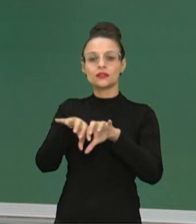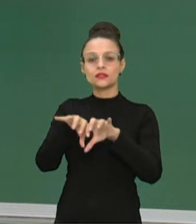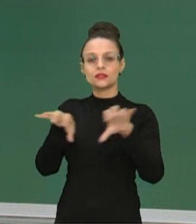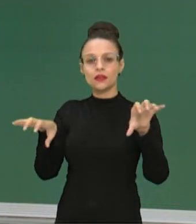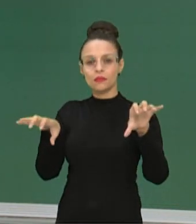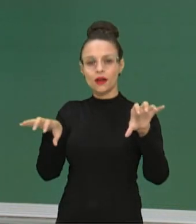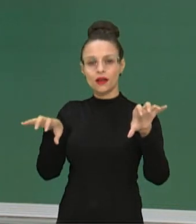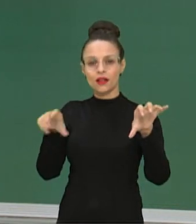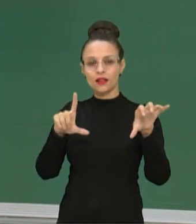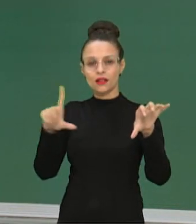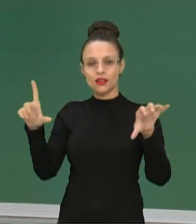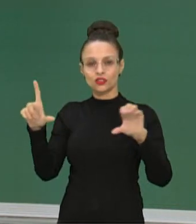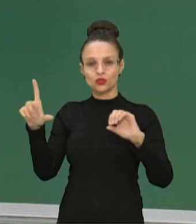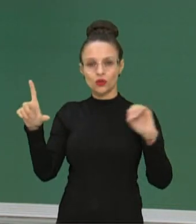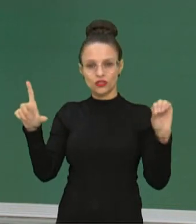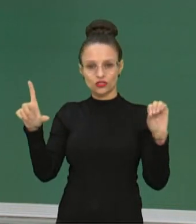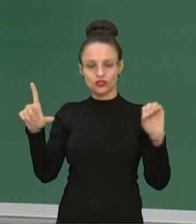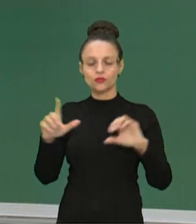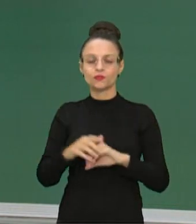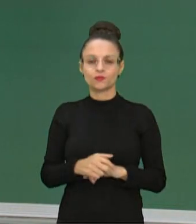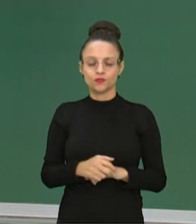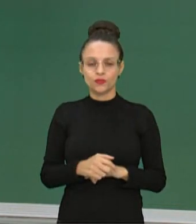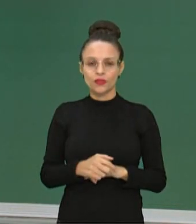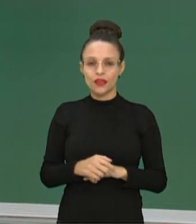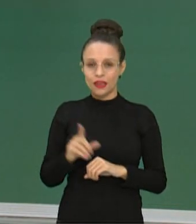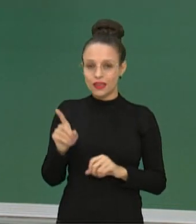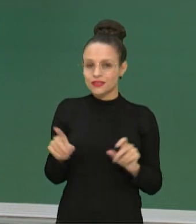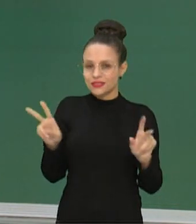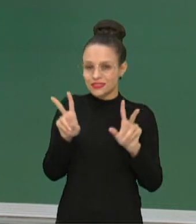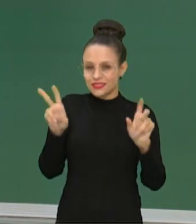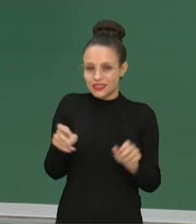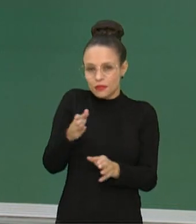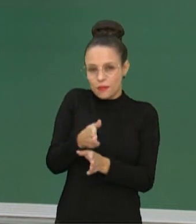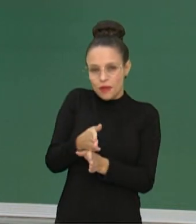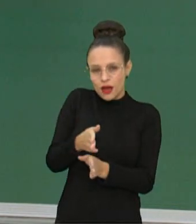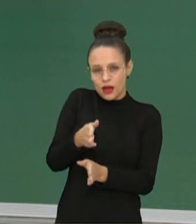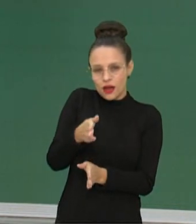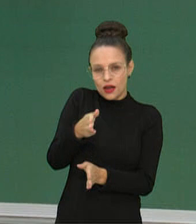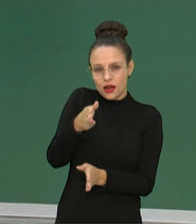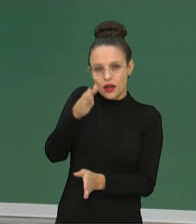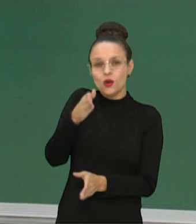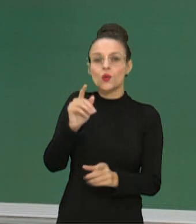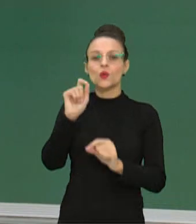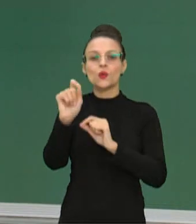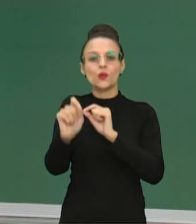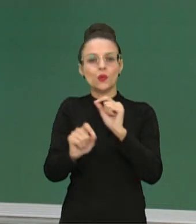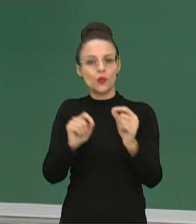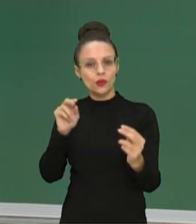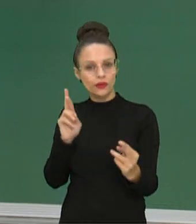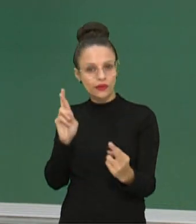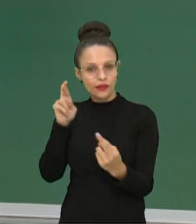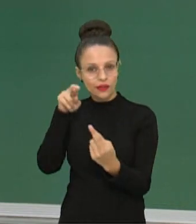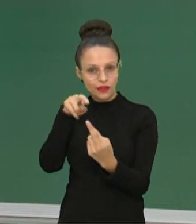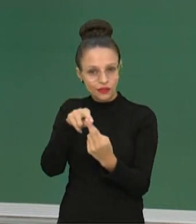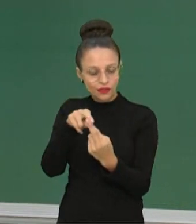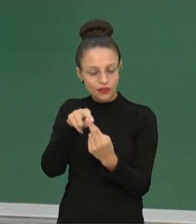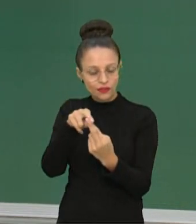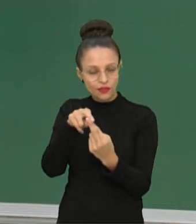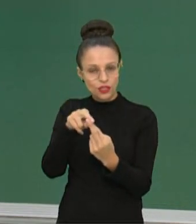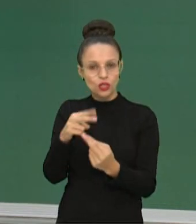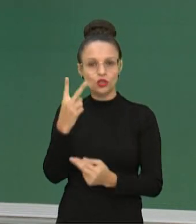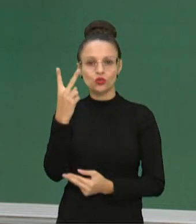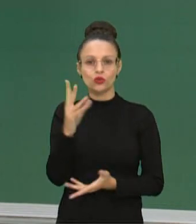leste do oeste. Este termo cortina de ferro se refere a dois